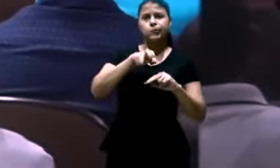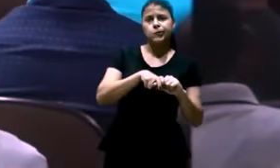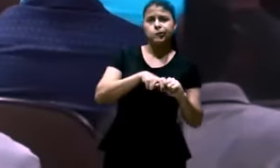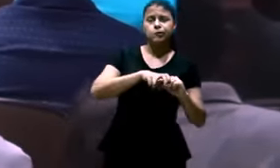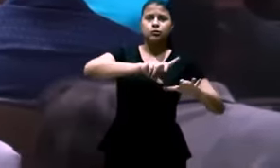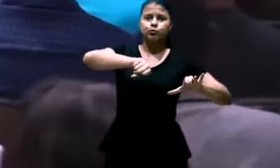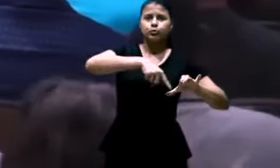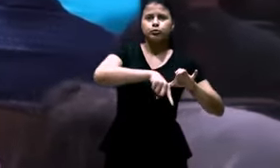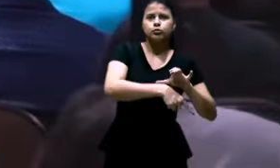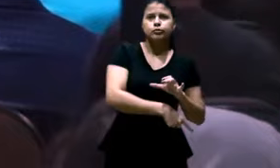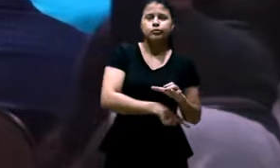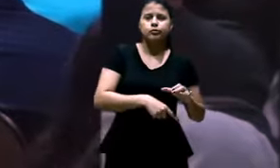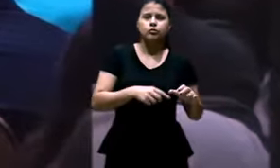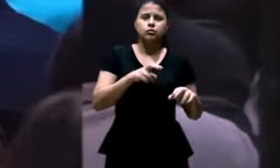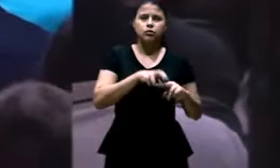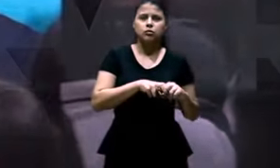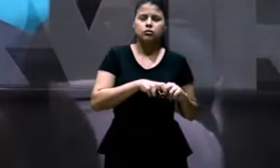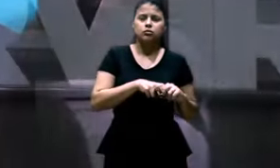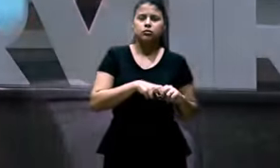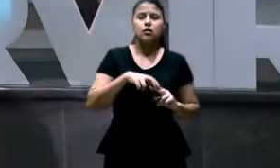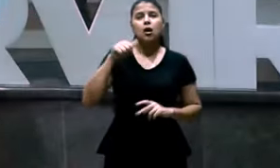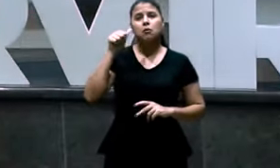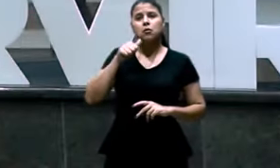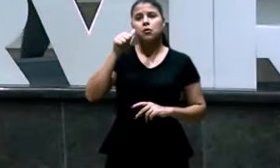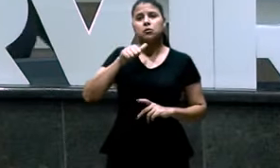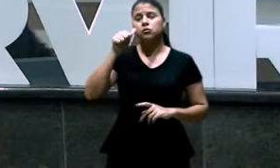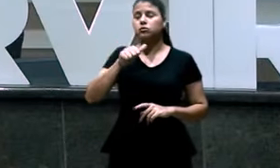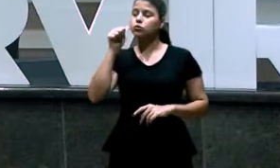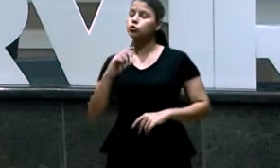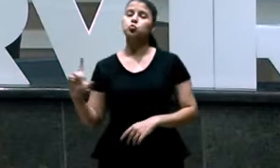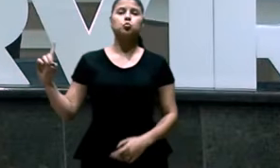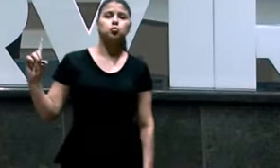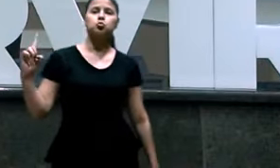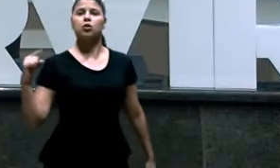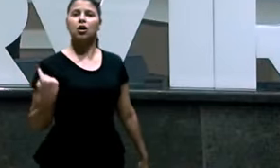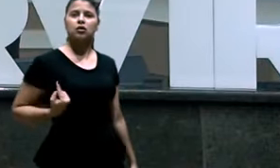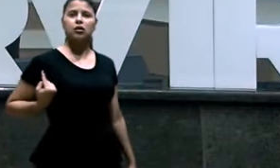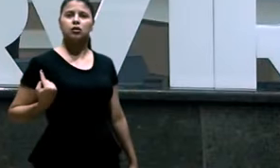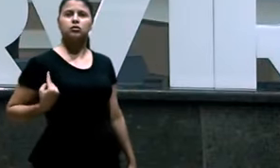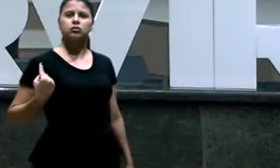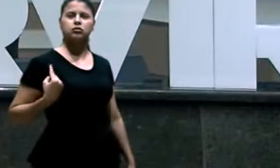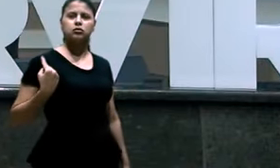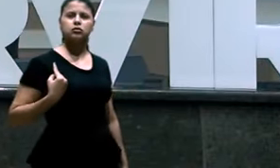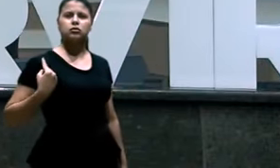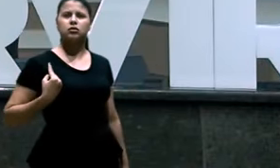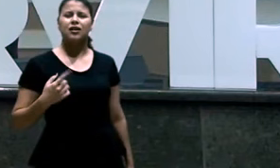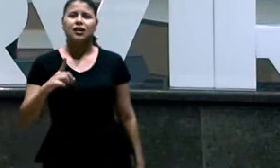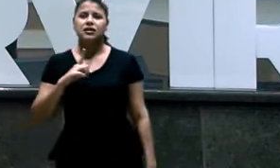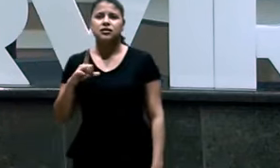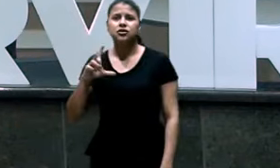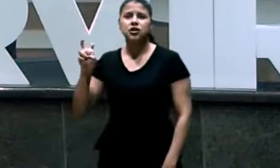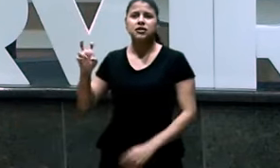os lados, porque as mulheres só vêm às 9 e às 3. Estou sozinha. Tinha 5 camas, 5 endereços, 5 certidão de